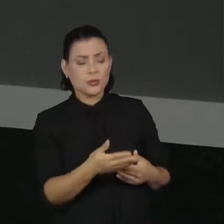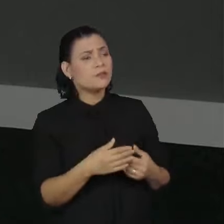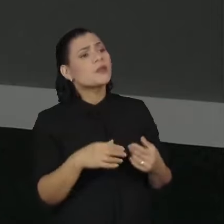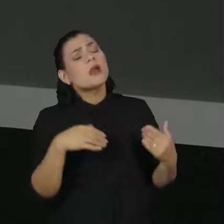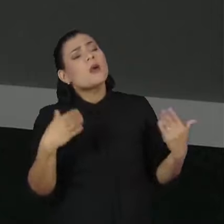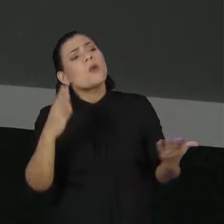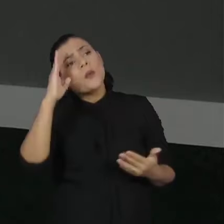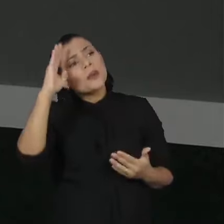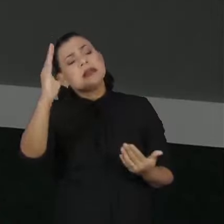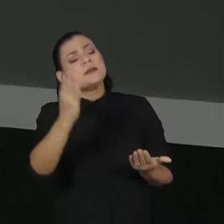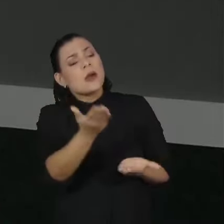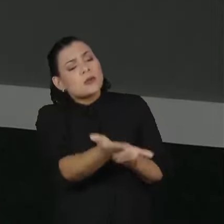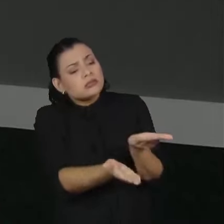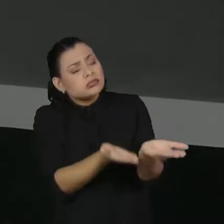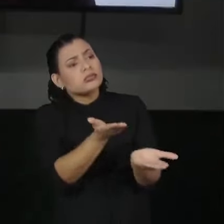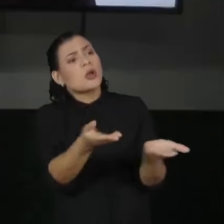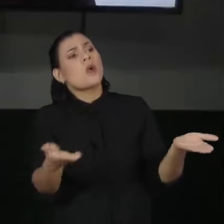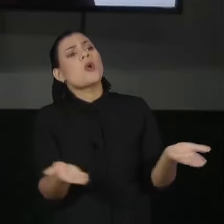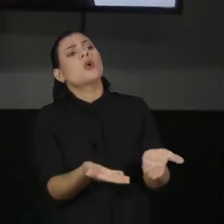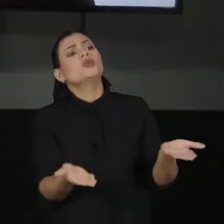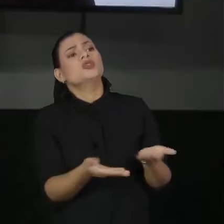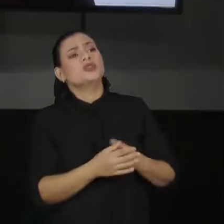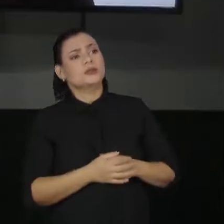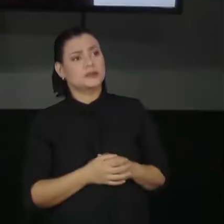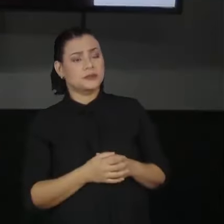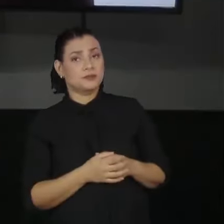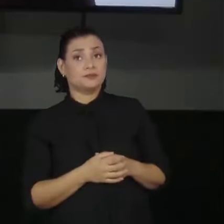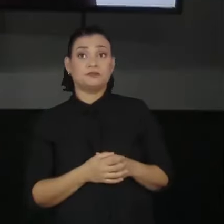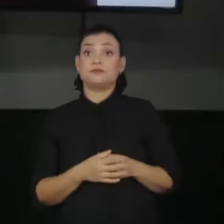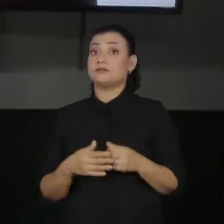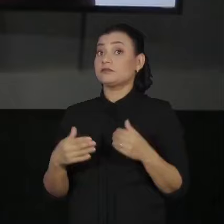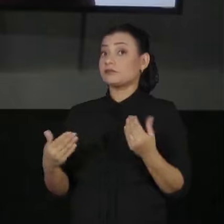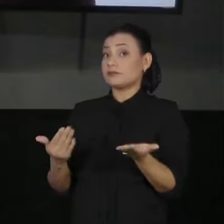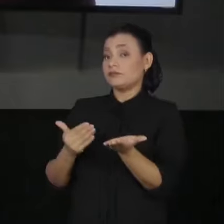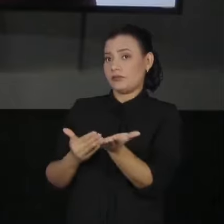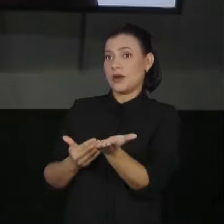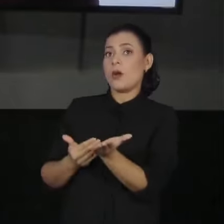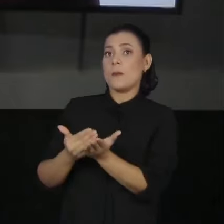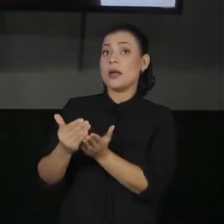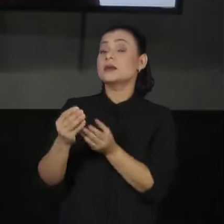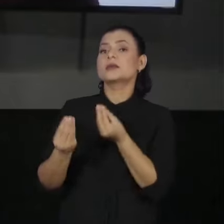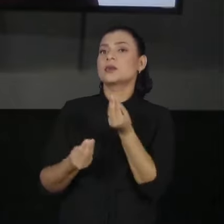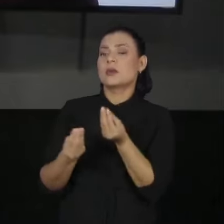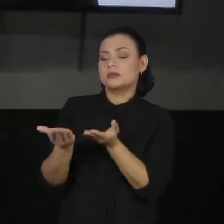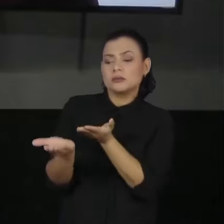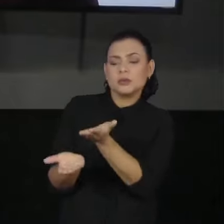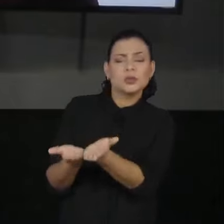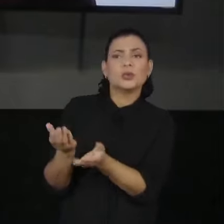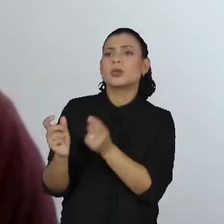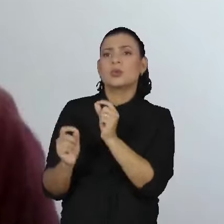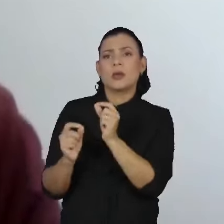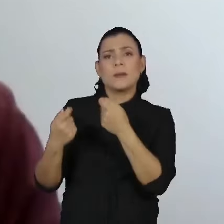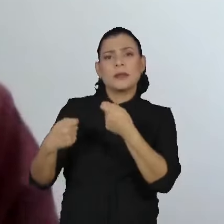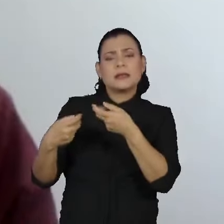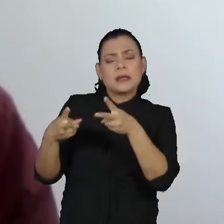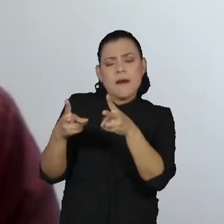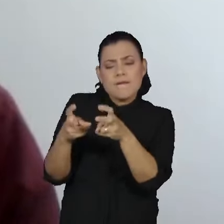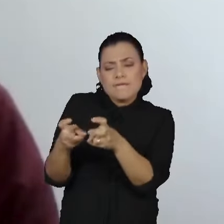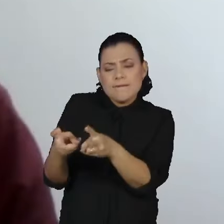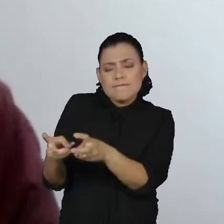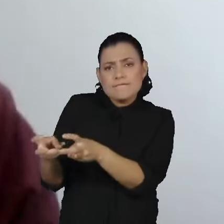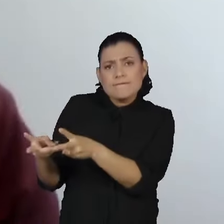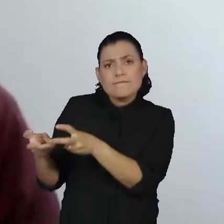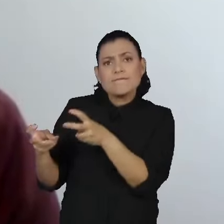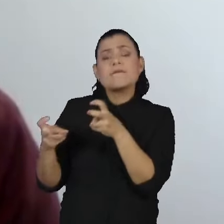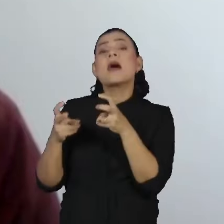principais demandas hoje em dia? Se inicia por um diagnóstico bem elaborado. Nós do Instituto